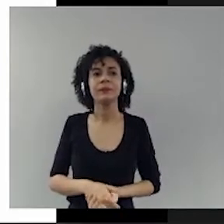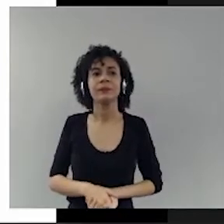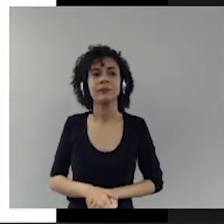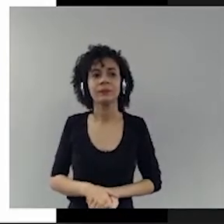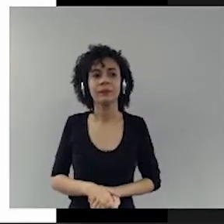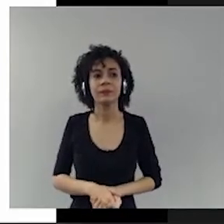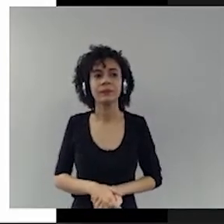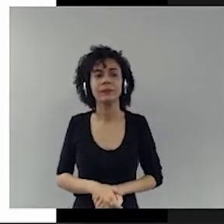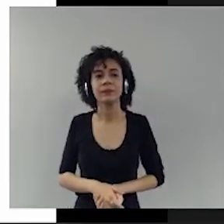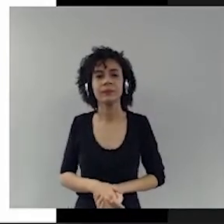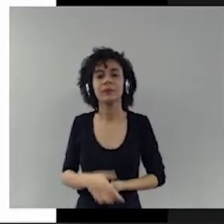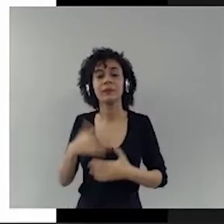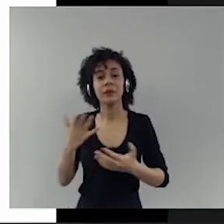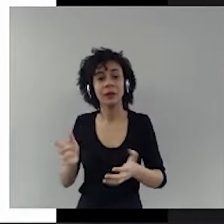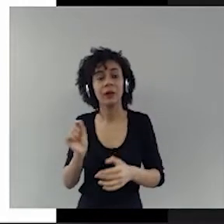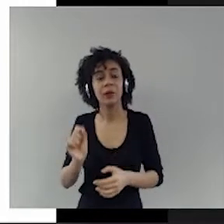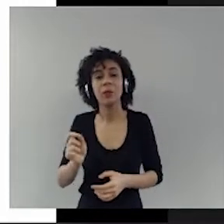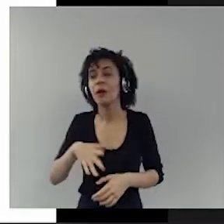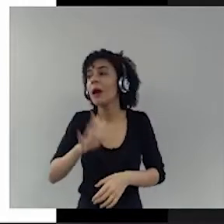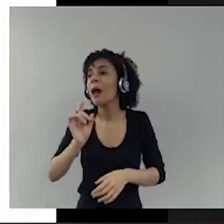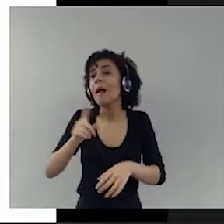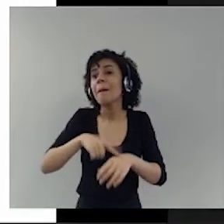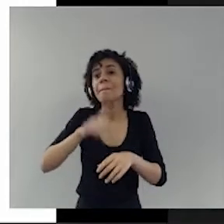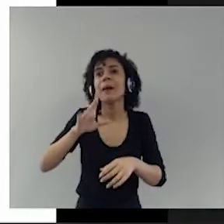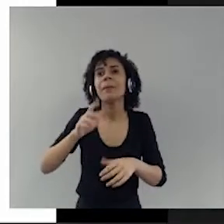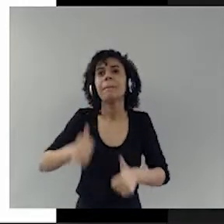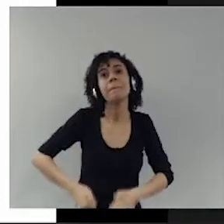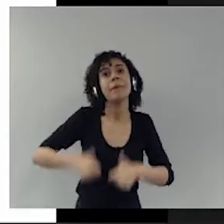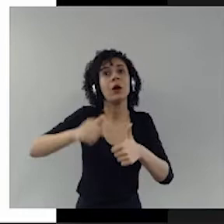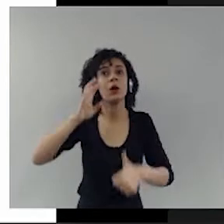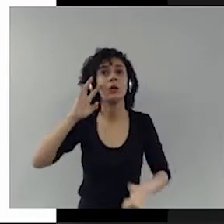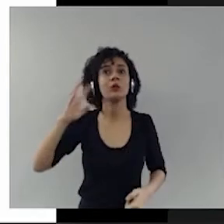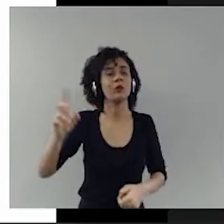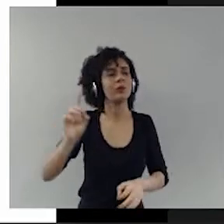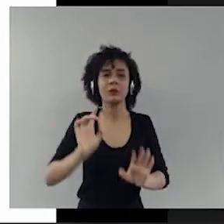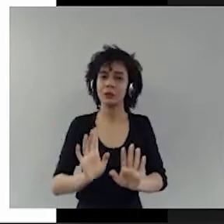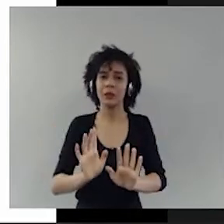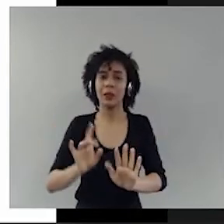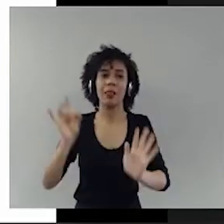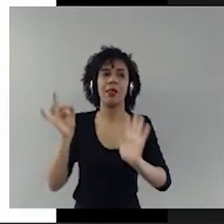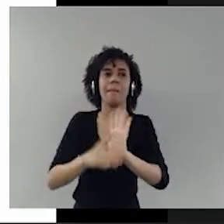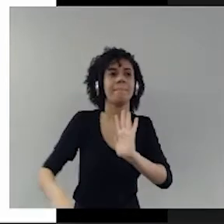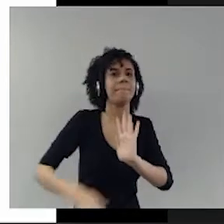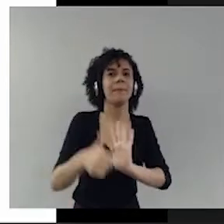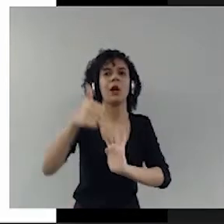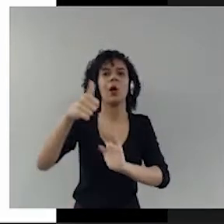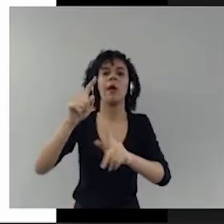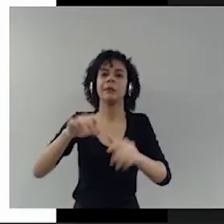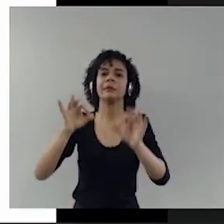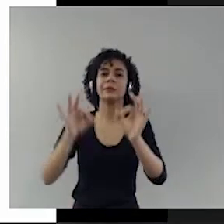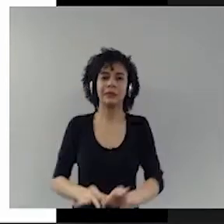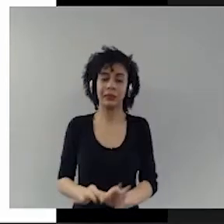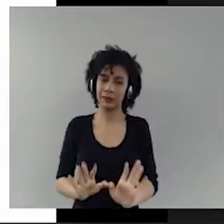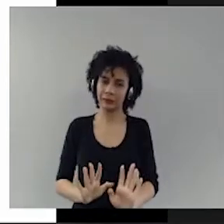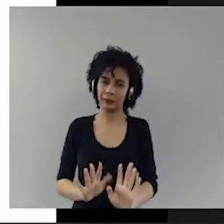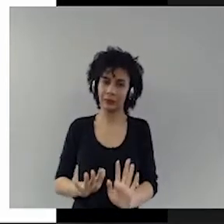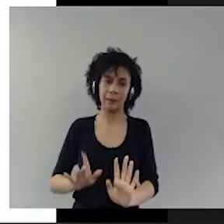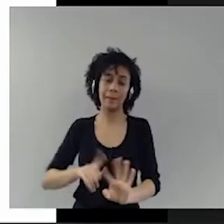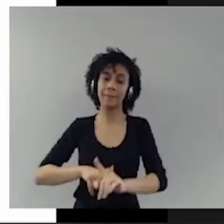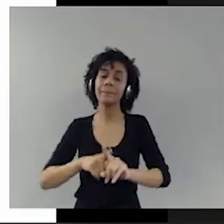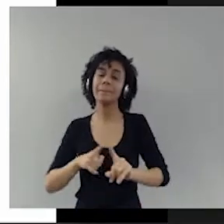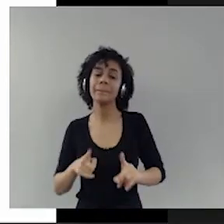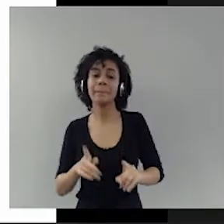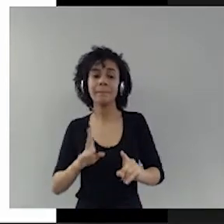falta de educação não é a alternativa mais satisfatória para todos os casos e nem a mais adequada oi